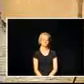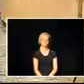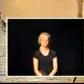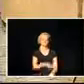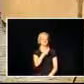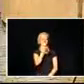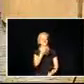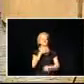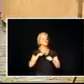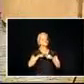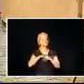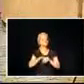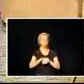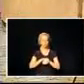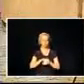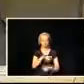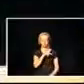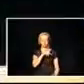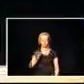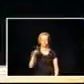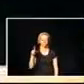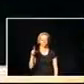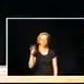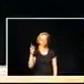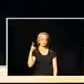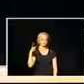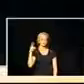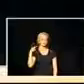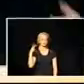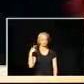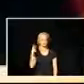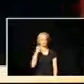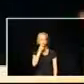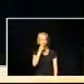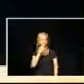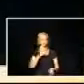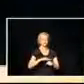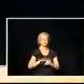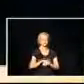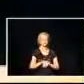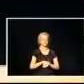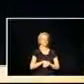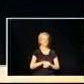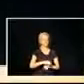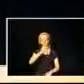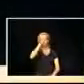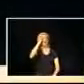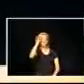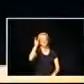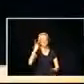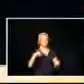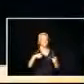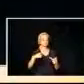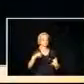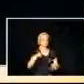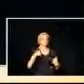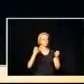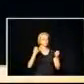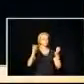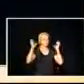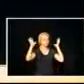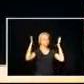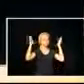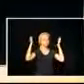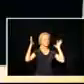Boa noite, senhor presidente. Boa noite, nobres pares. Boa noite, servidores presentes. Quero saudar a Vânia, uma